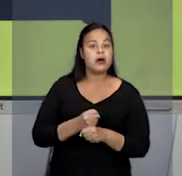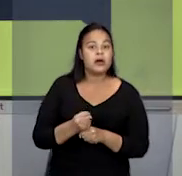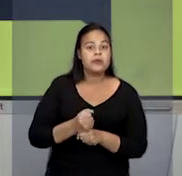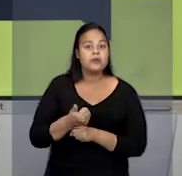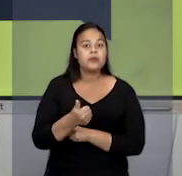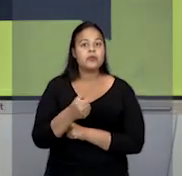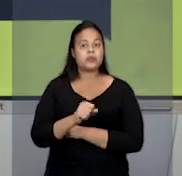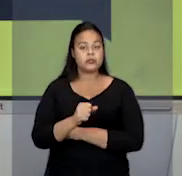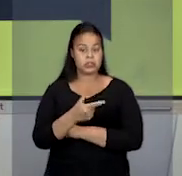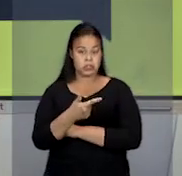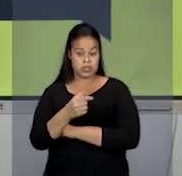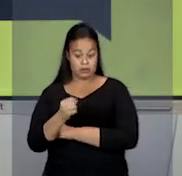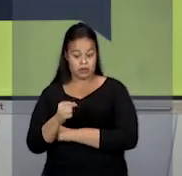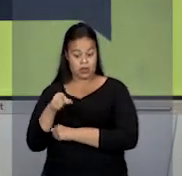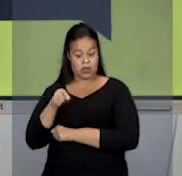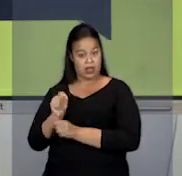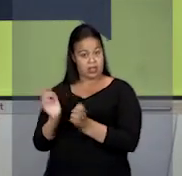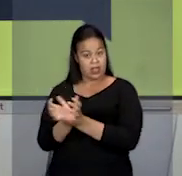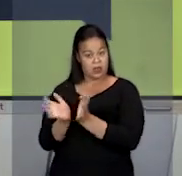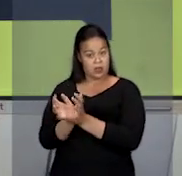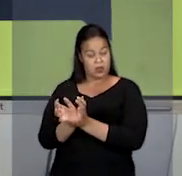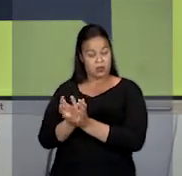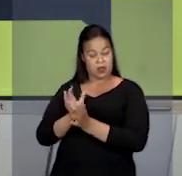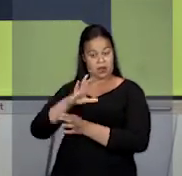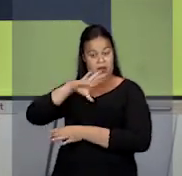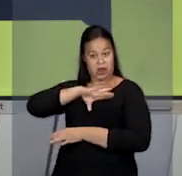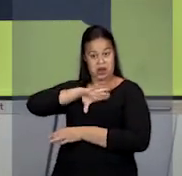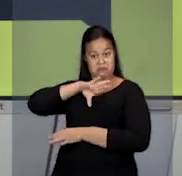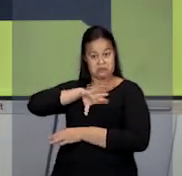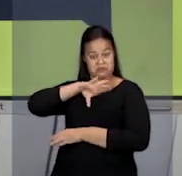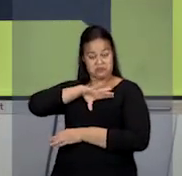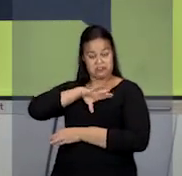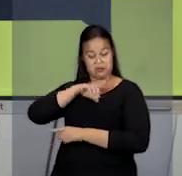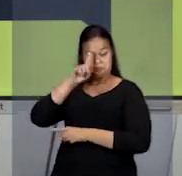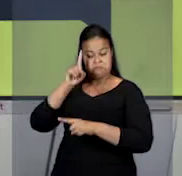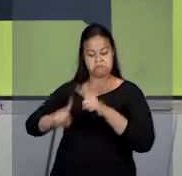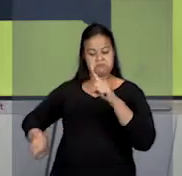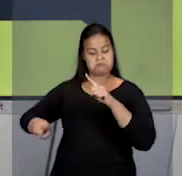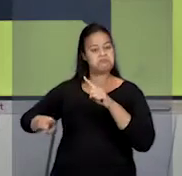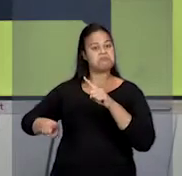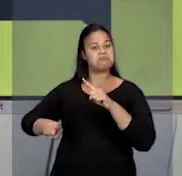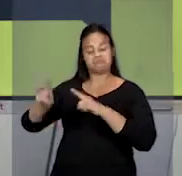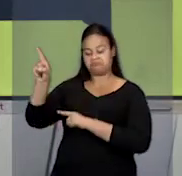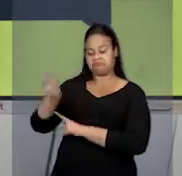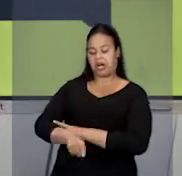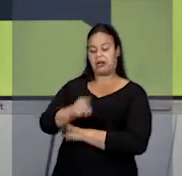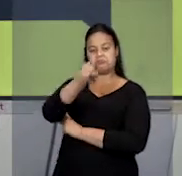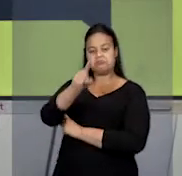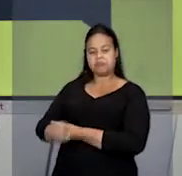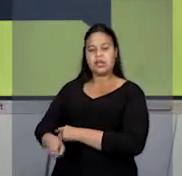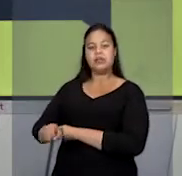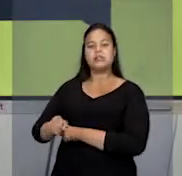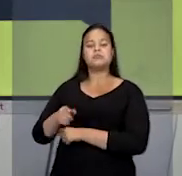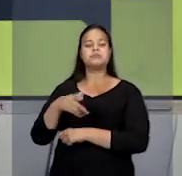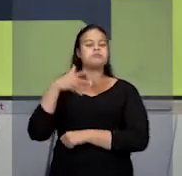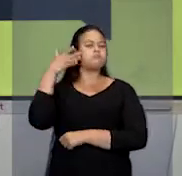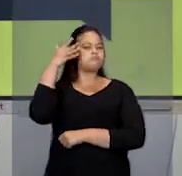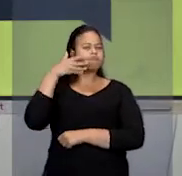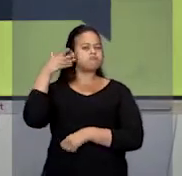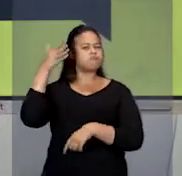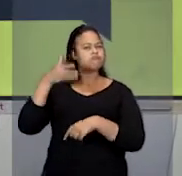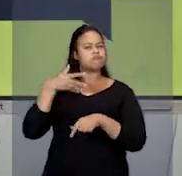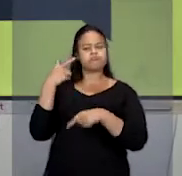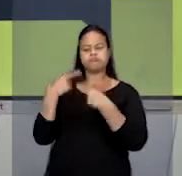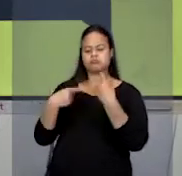Os liberais, nesse contexto, lá em Portugal, eram proibidos, né, de realizar discursos políticos, de